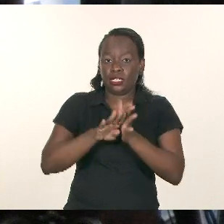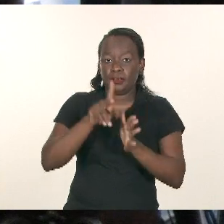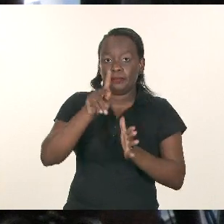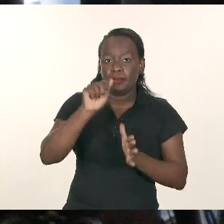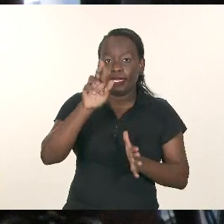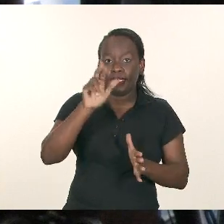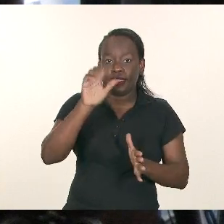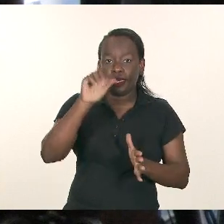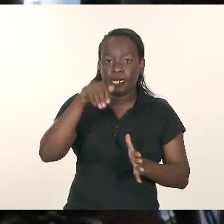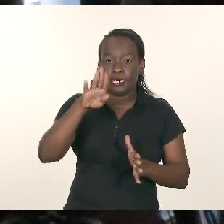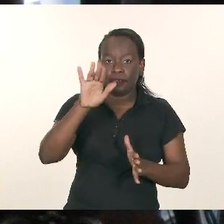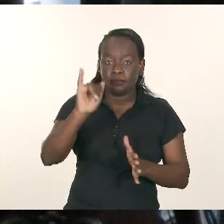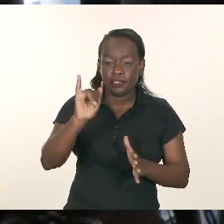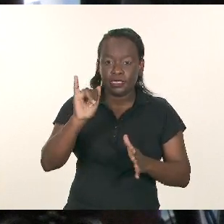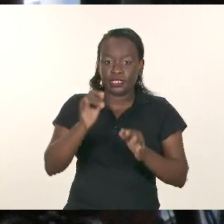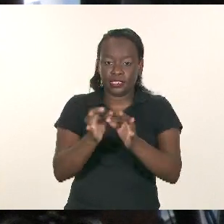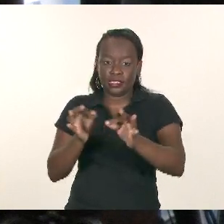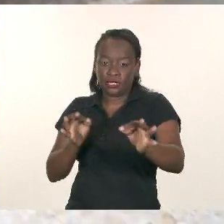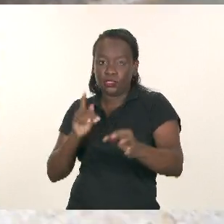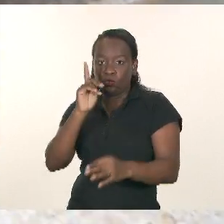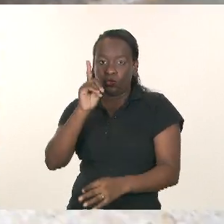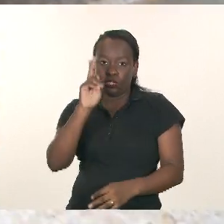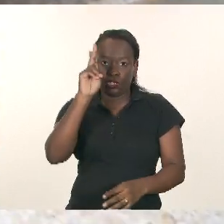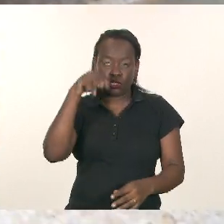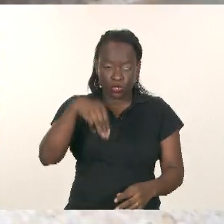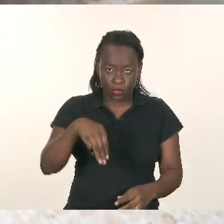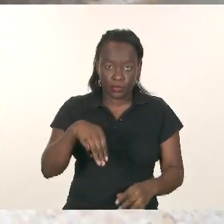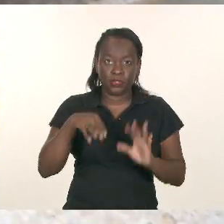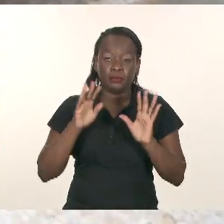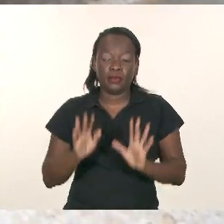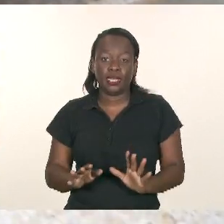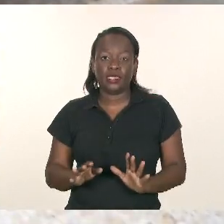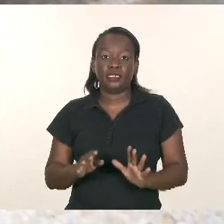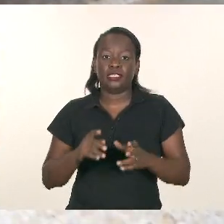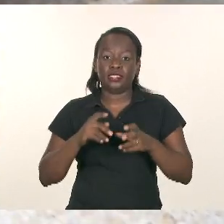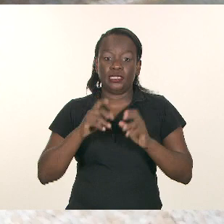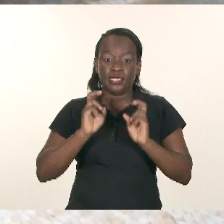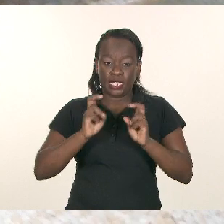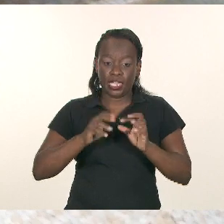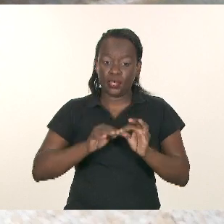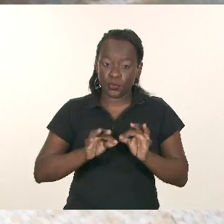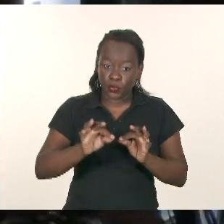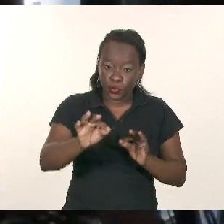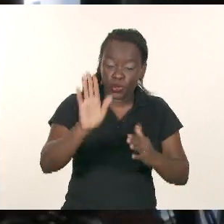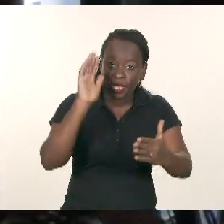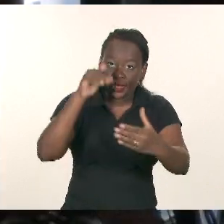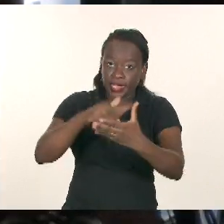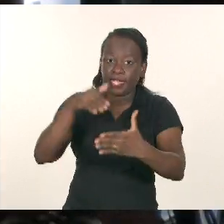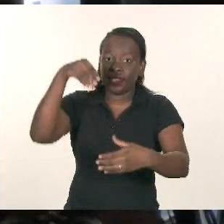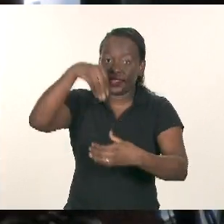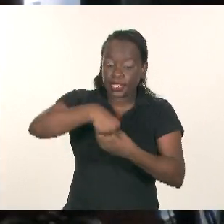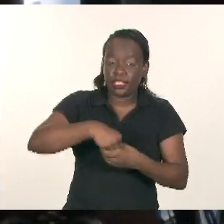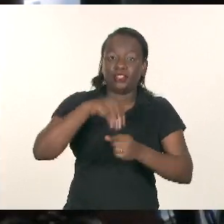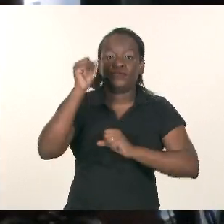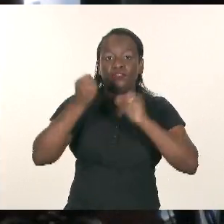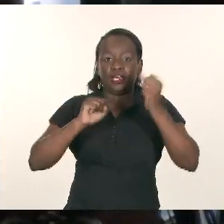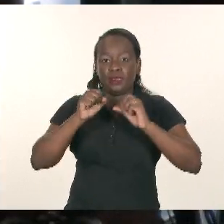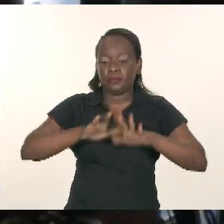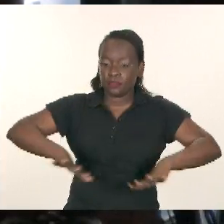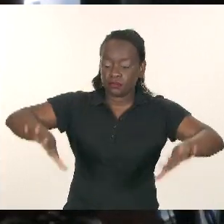Paracambi, 1 quilômetro da fábrica, mas a linha ferroviária ia até dentro